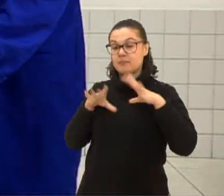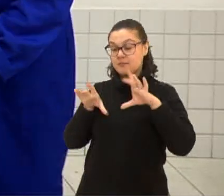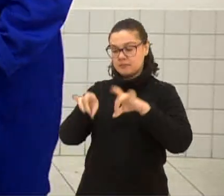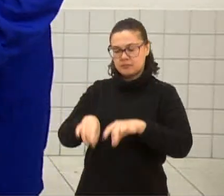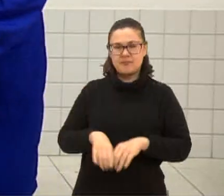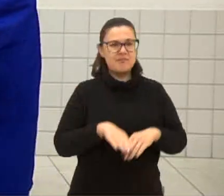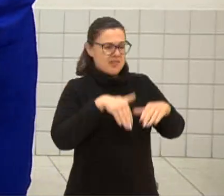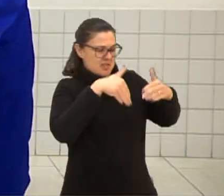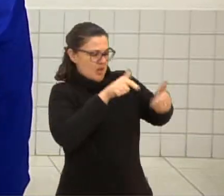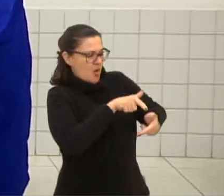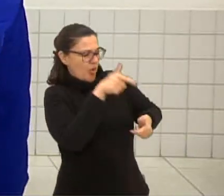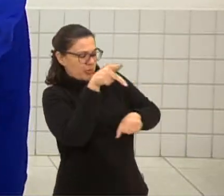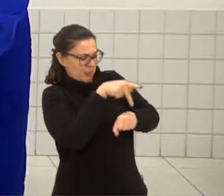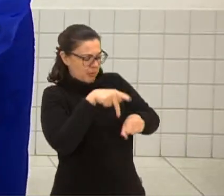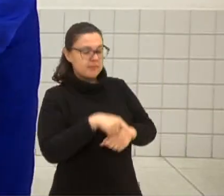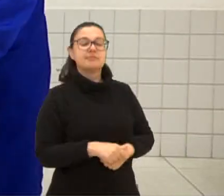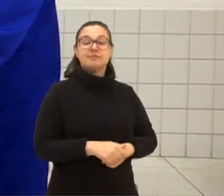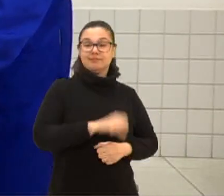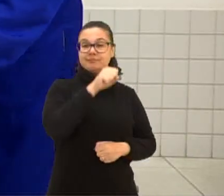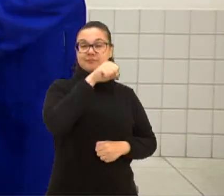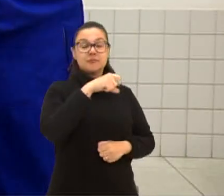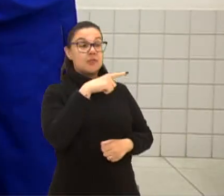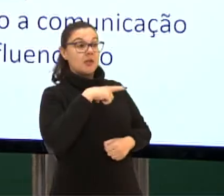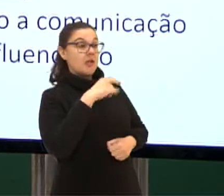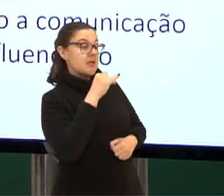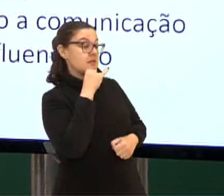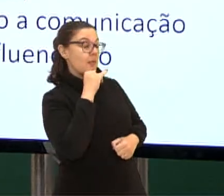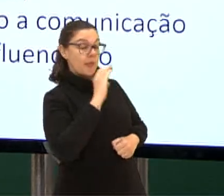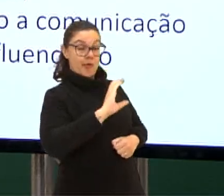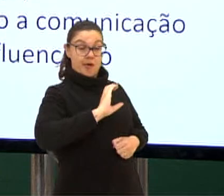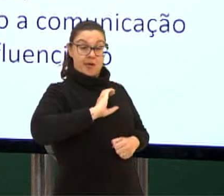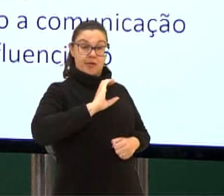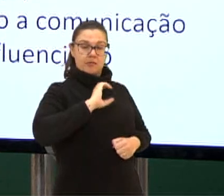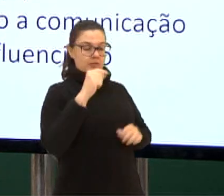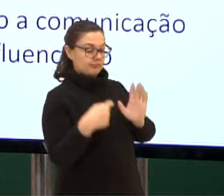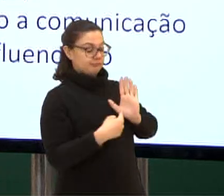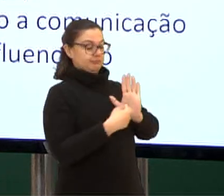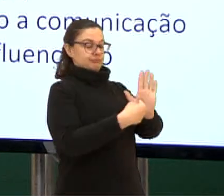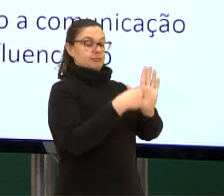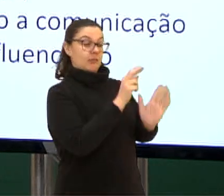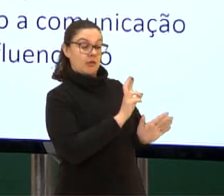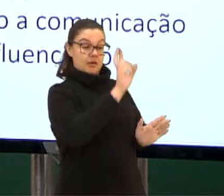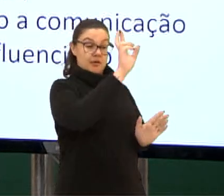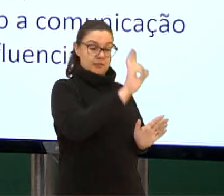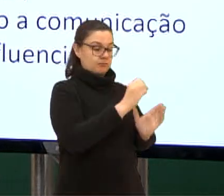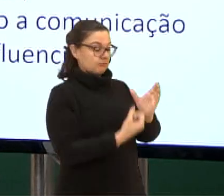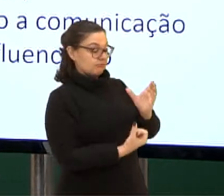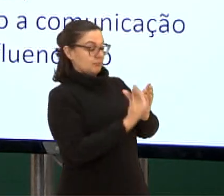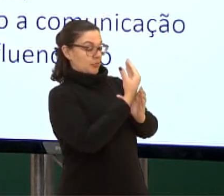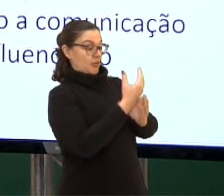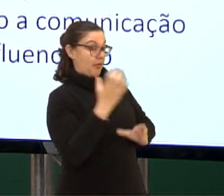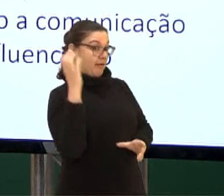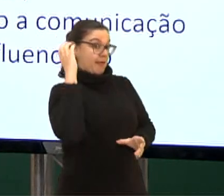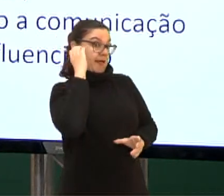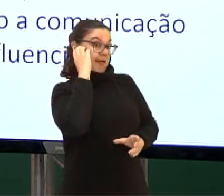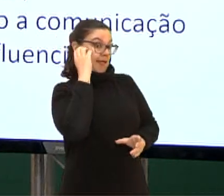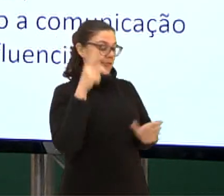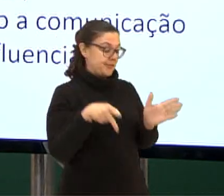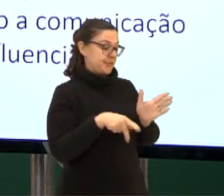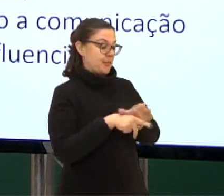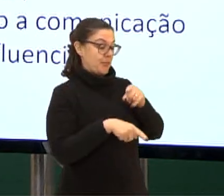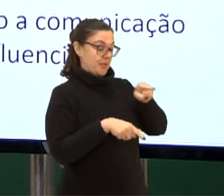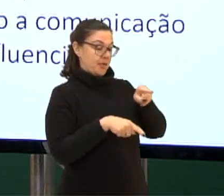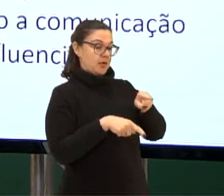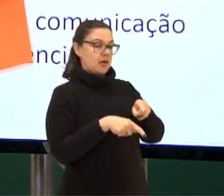será que tem outro em outro país? Lógico, nós temos, por exemplo, no Canadá. O representante que, entre aspas, criou o rádio no Canadá